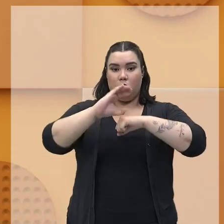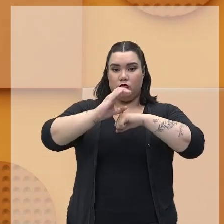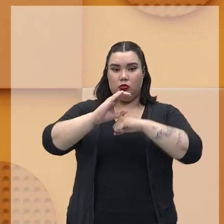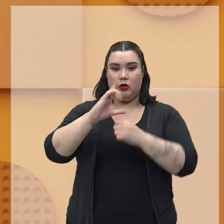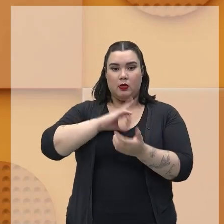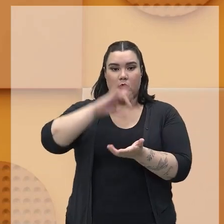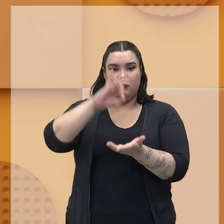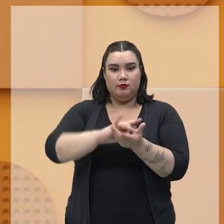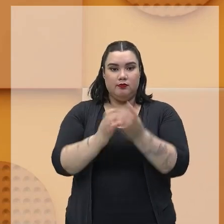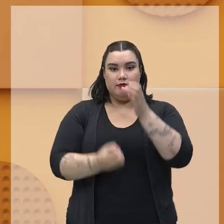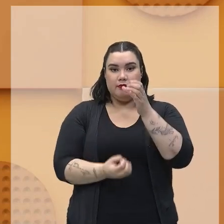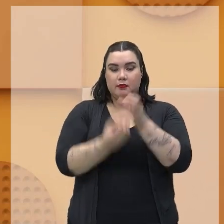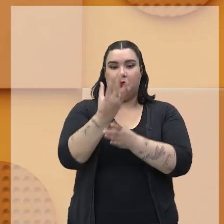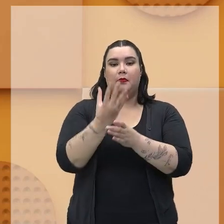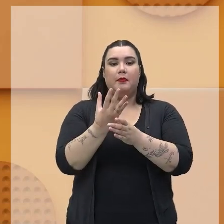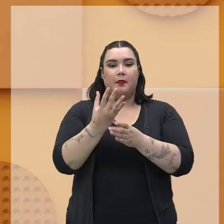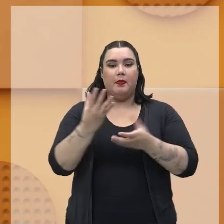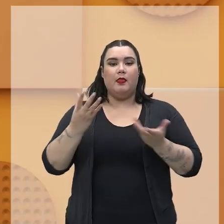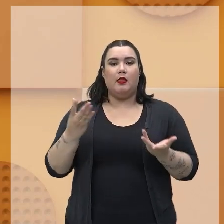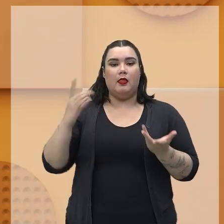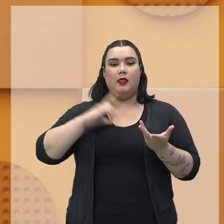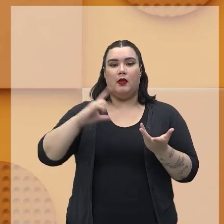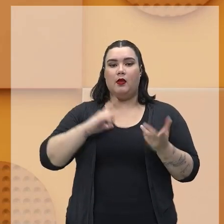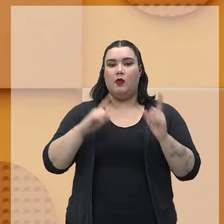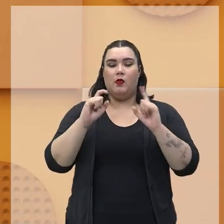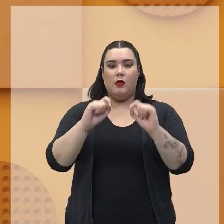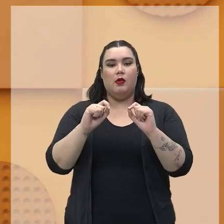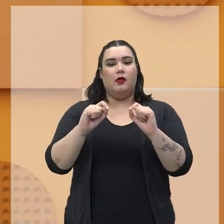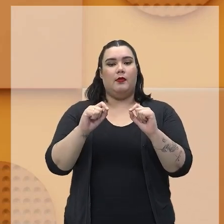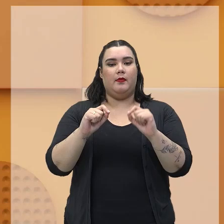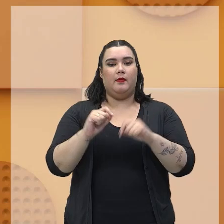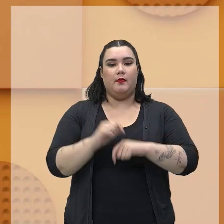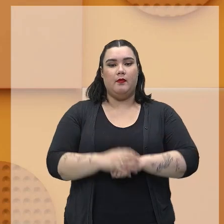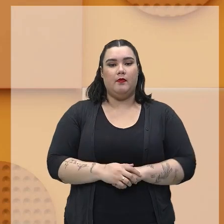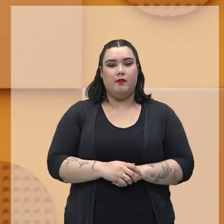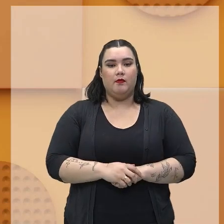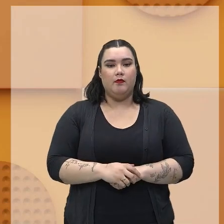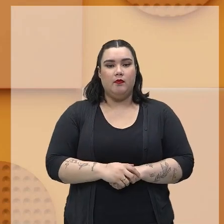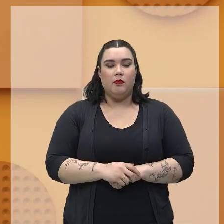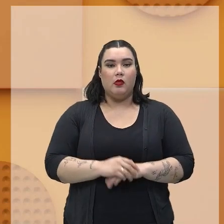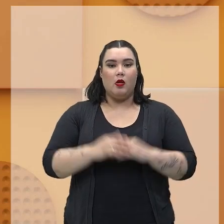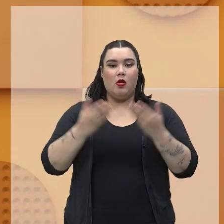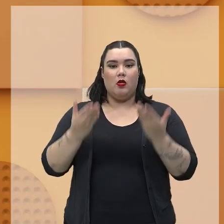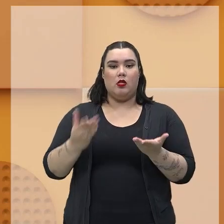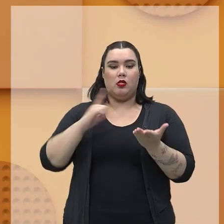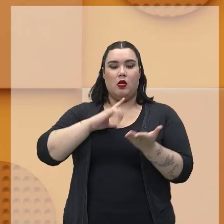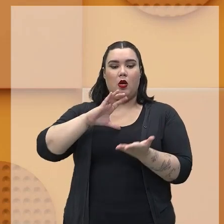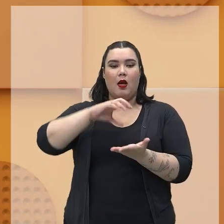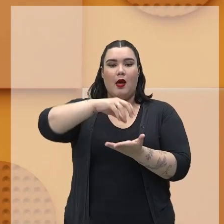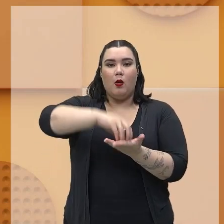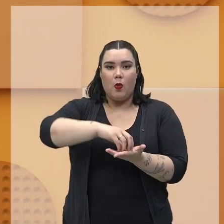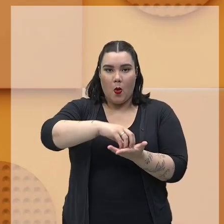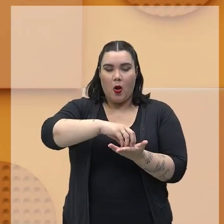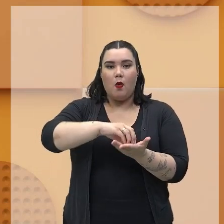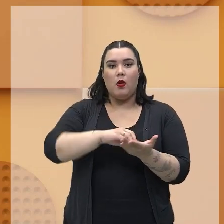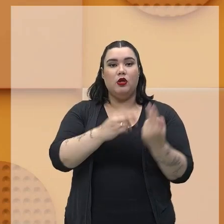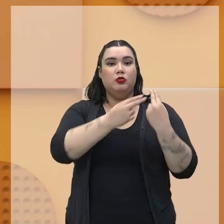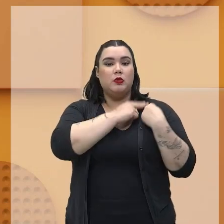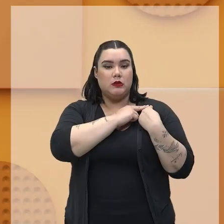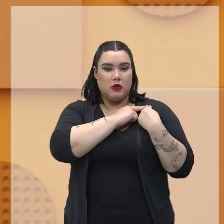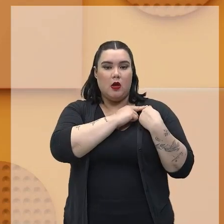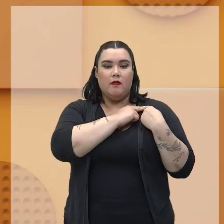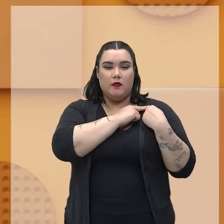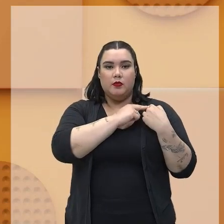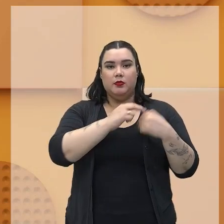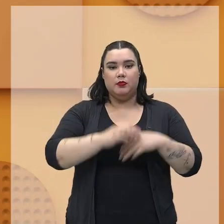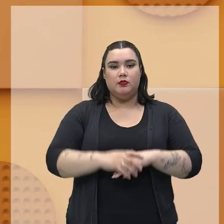para ser elaborada, é convocada ao que a gente chama de Assembleia Constituinte, galera. É